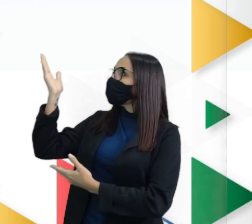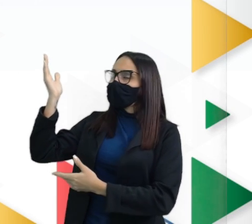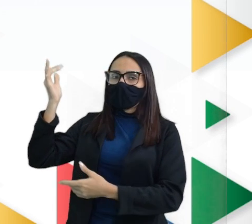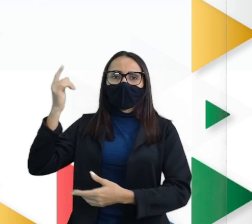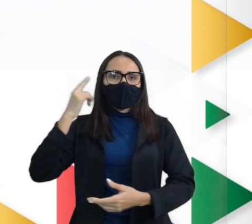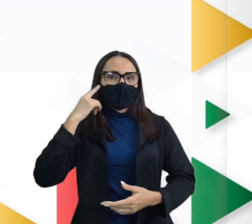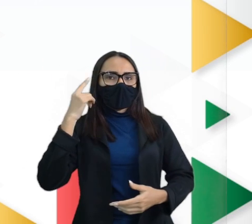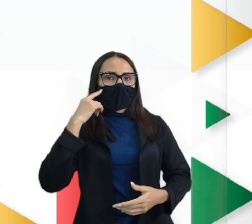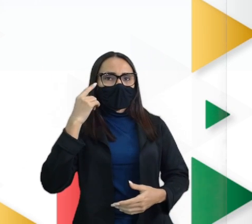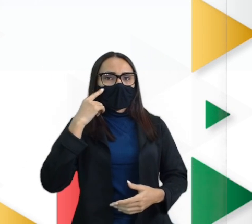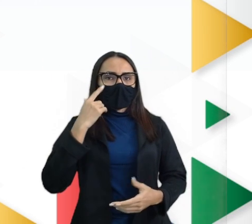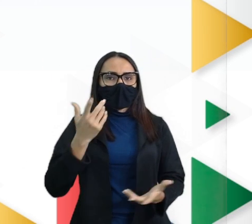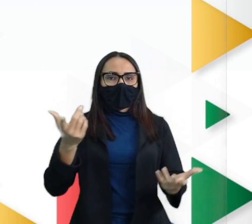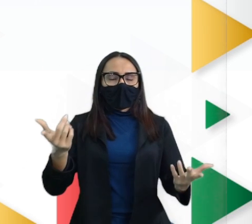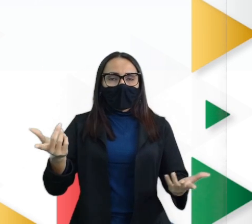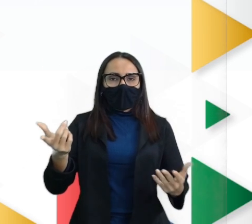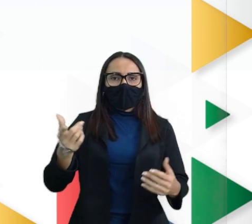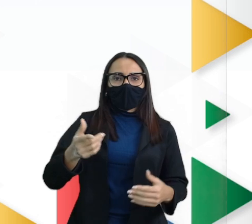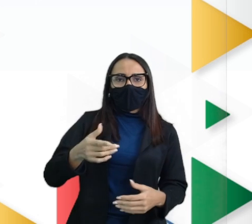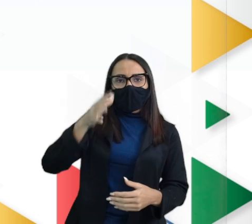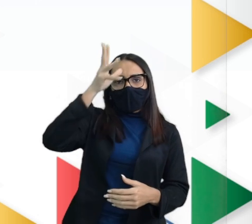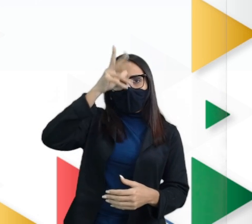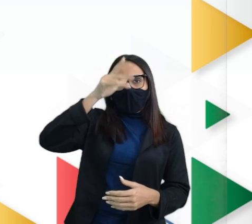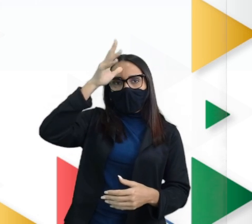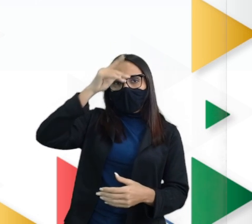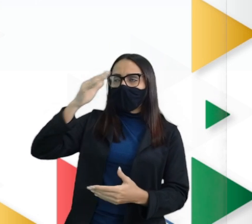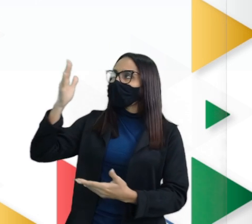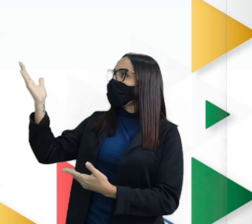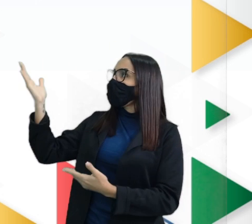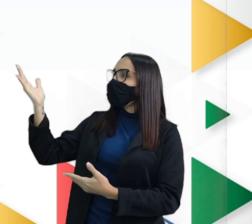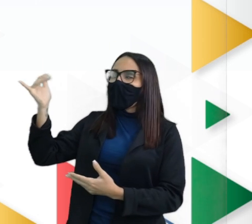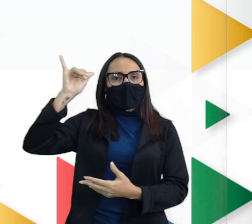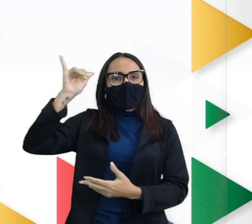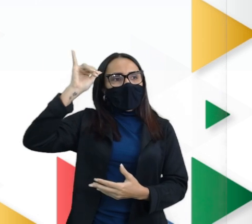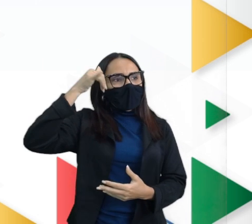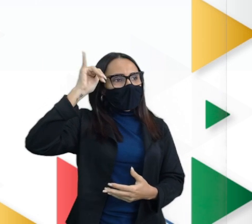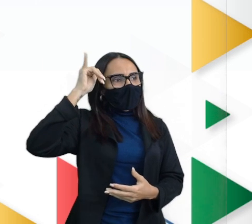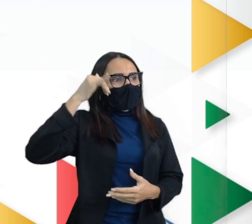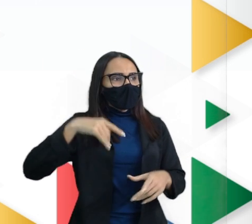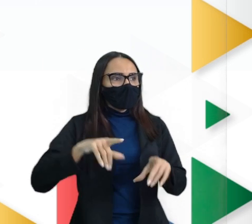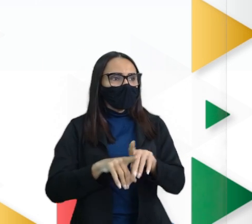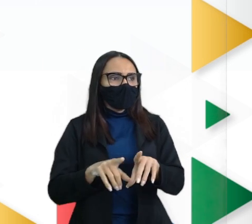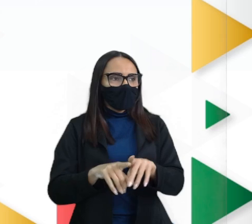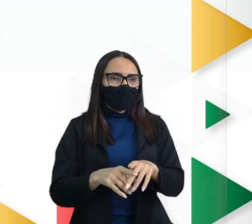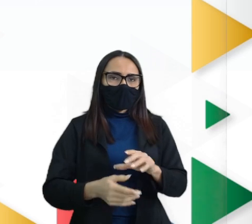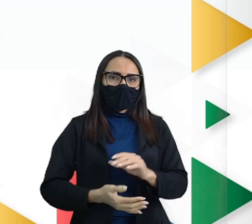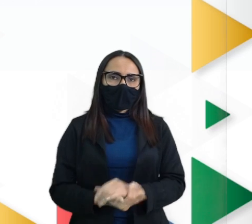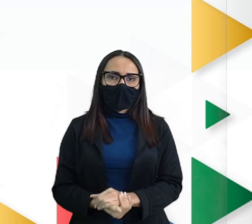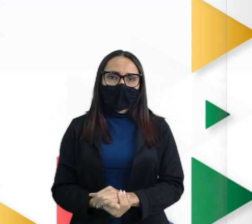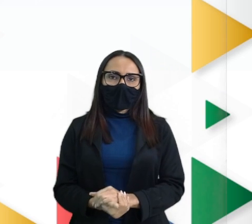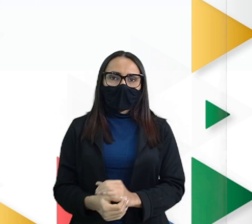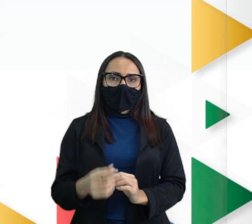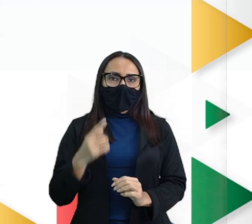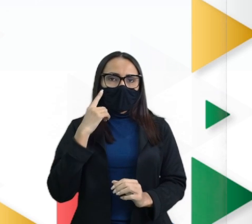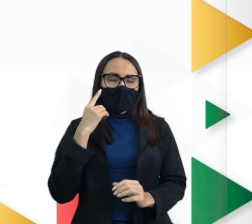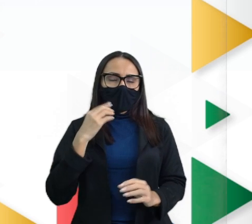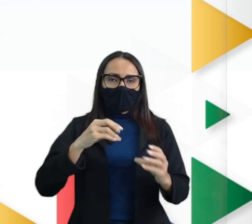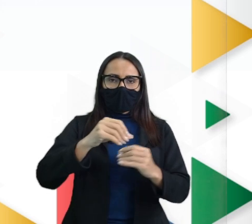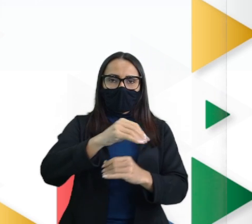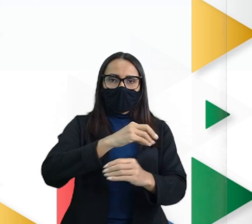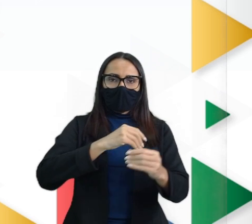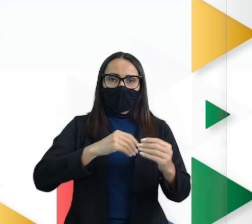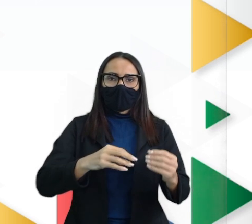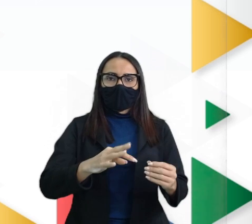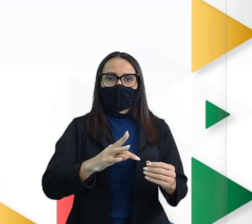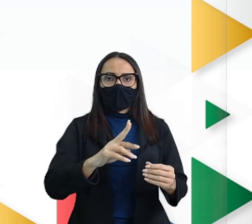cocó, galinha, a vaquinha que dá leite, dá carne, dá seus derivados de produtos do leite. O trigo, o trator tá fazendo